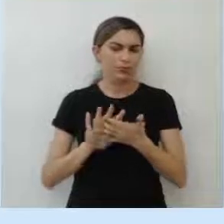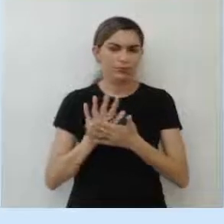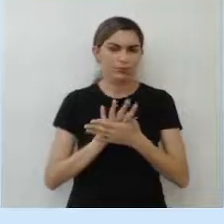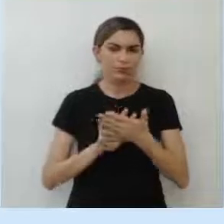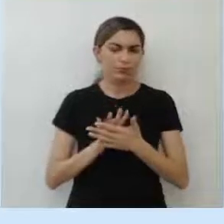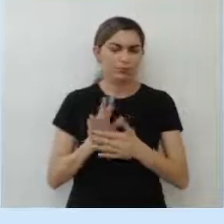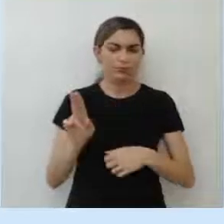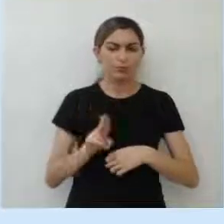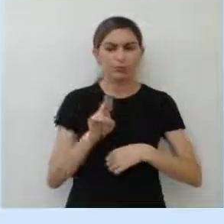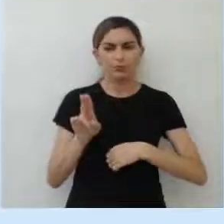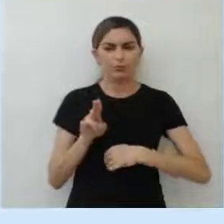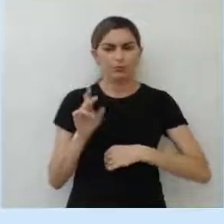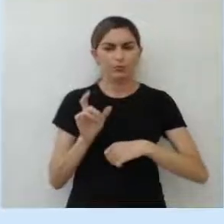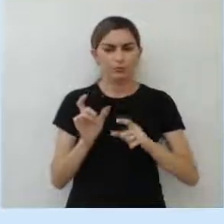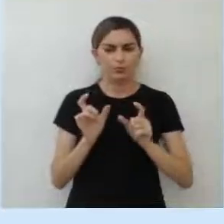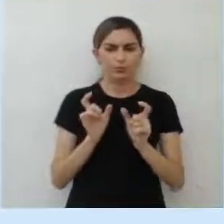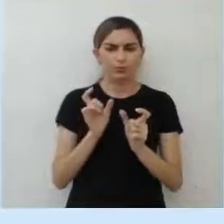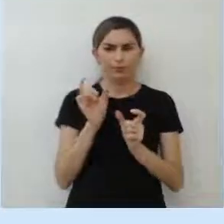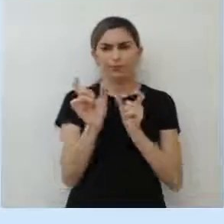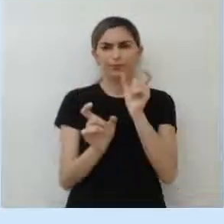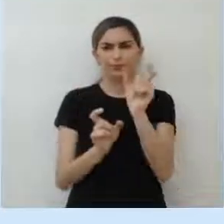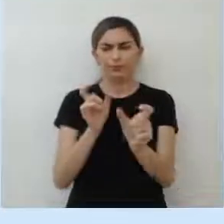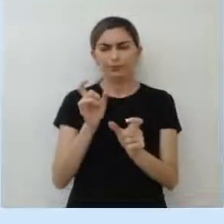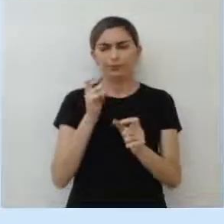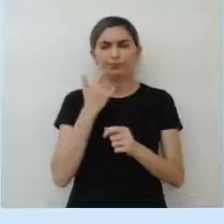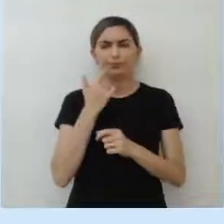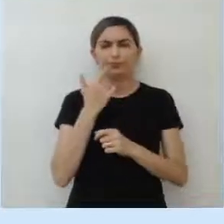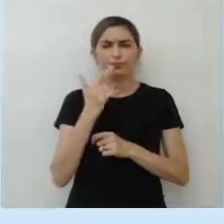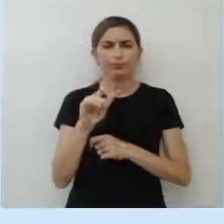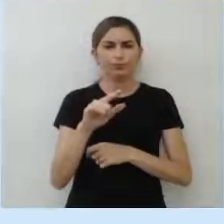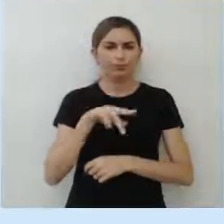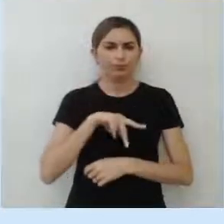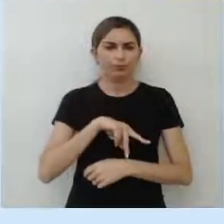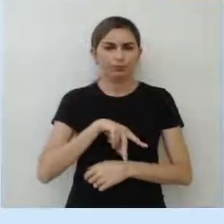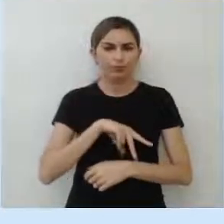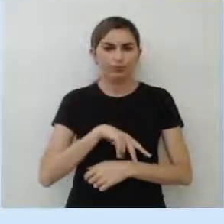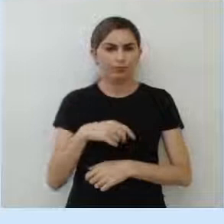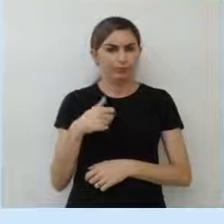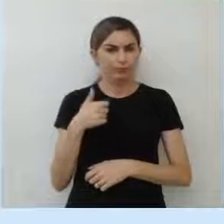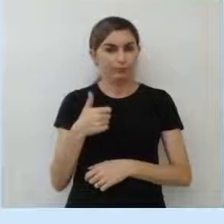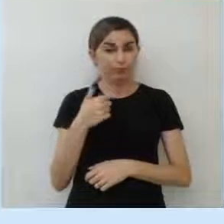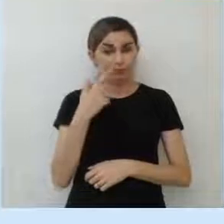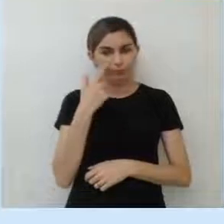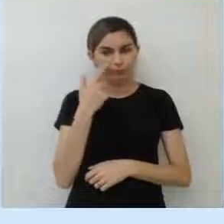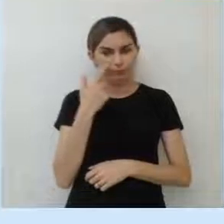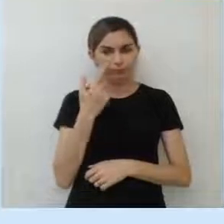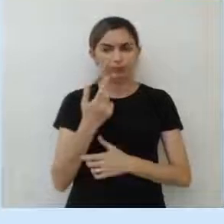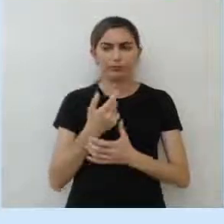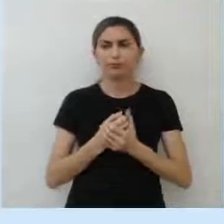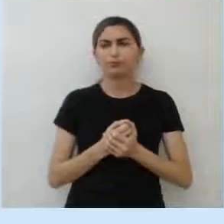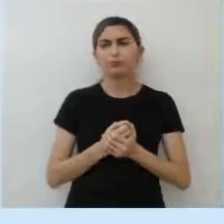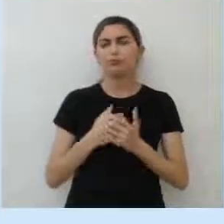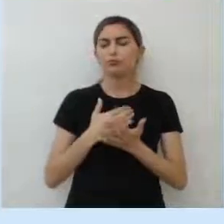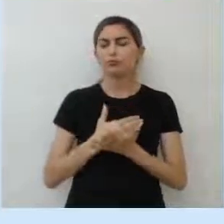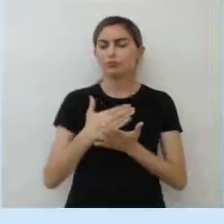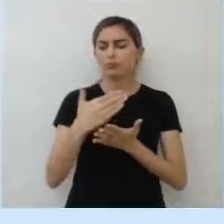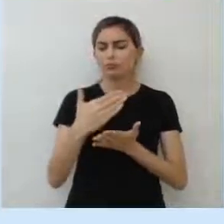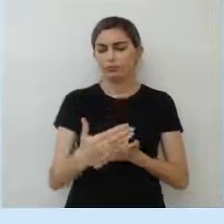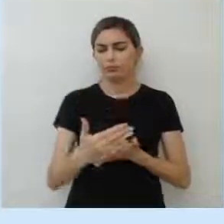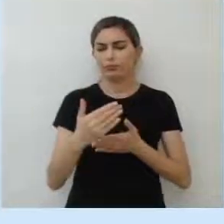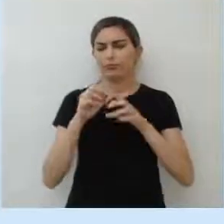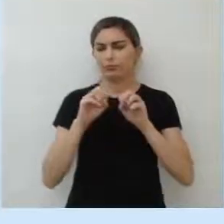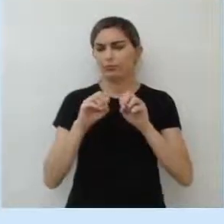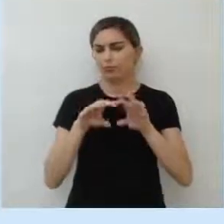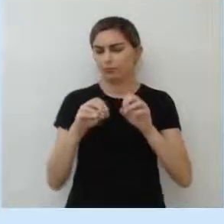forem utilizar algumas palavrinhas da língua portuguesa, beleza? Então, vamos lá. Para iniciar a aula de hoje,